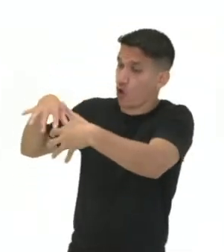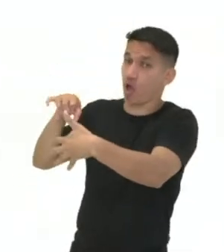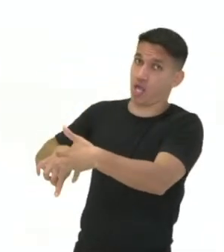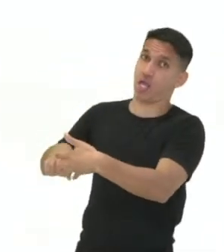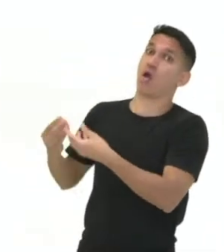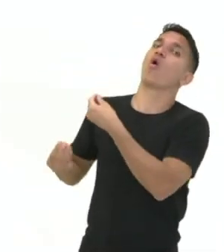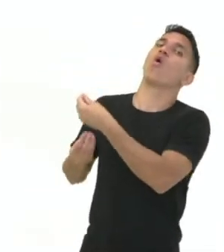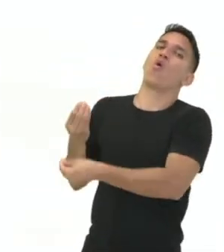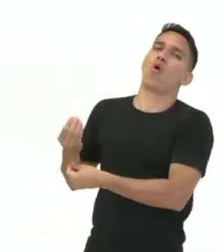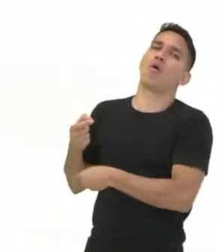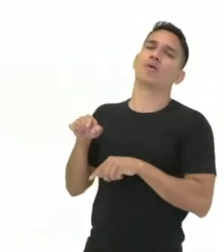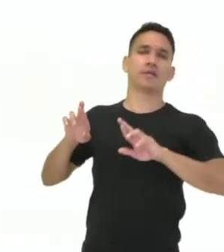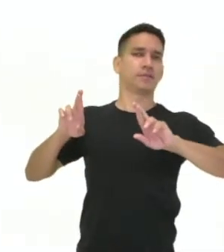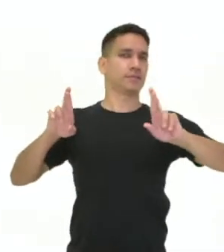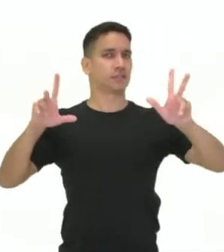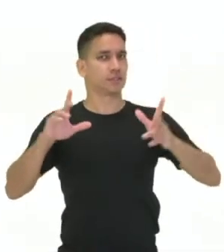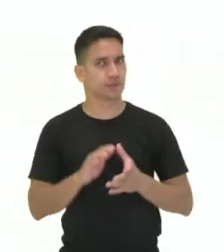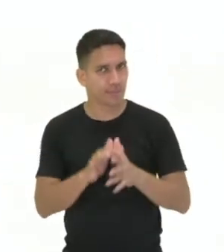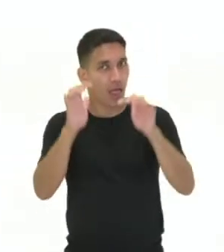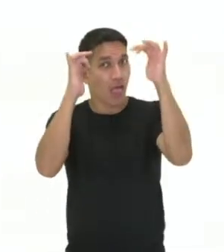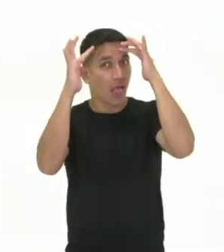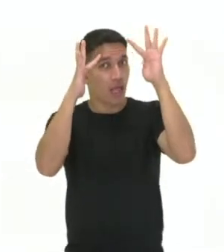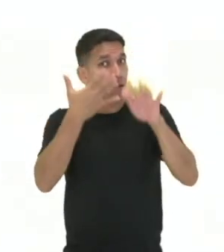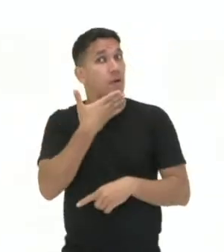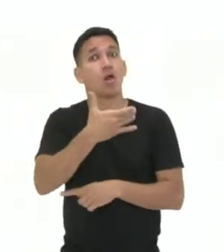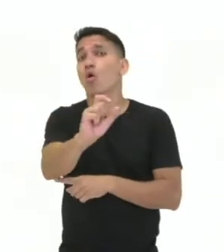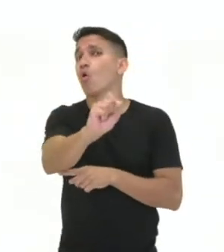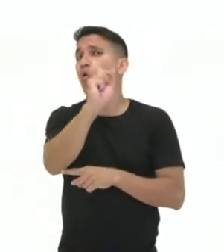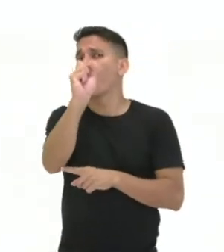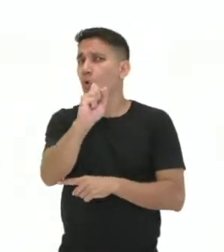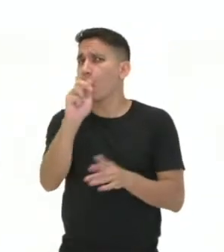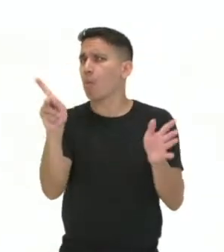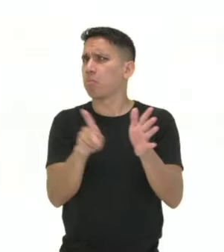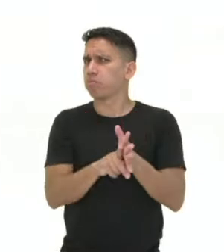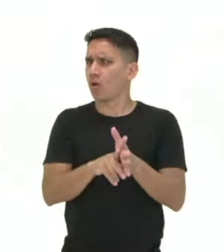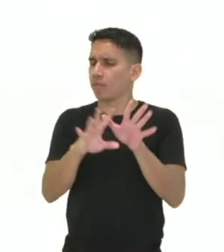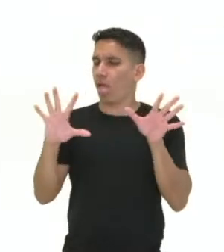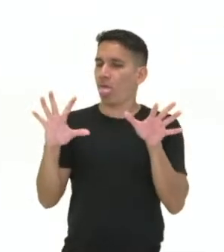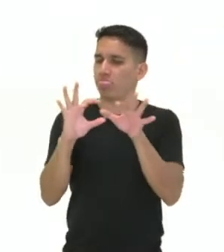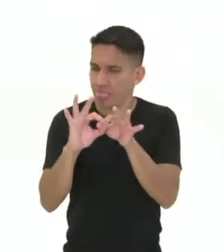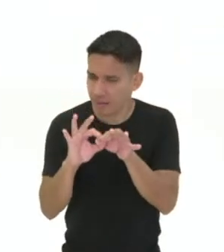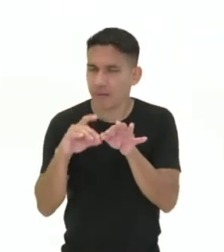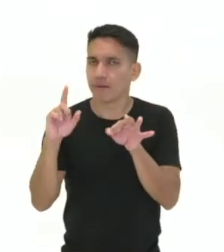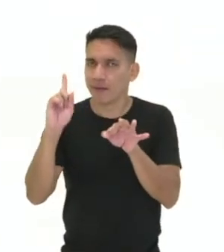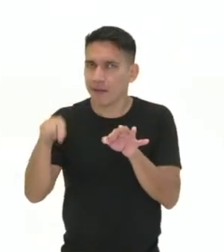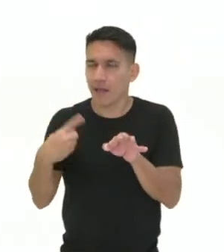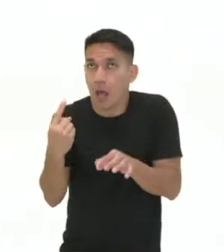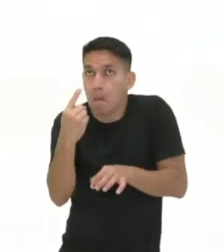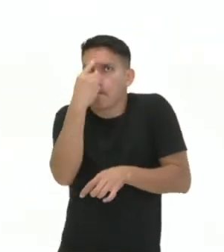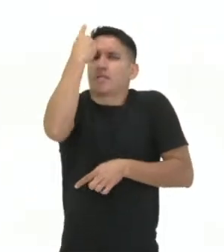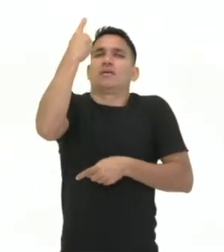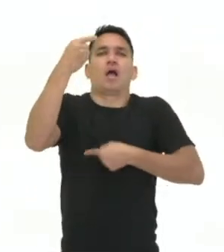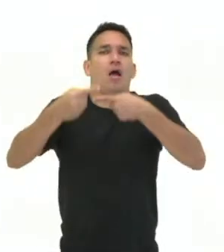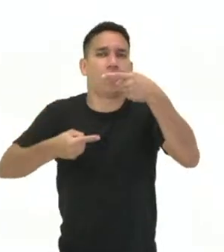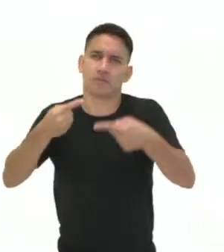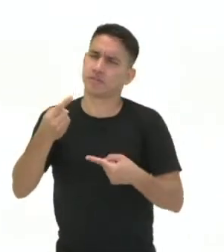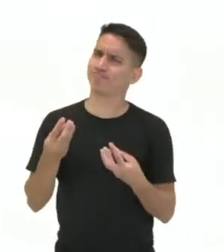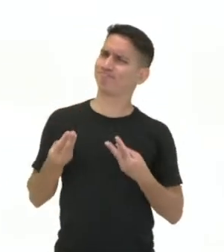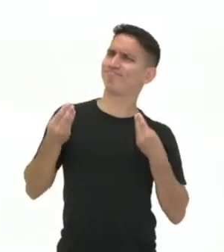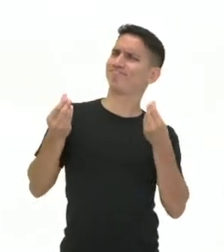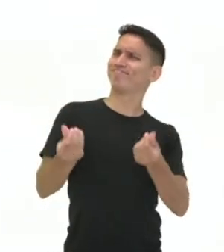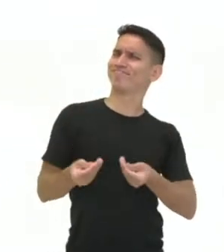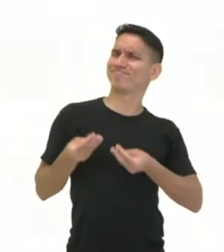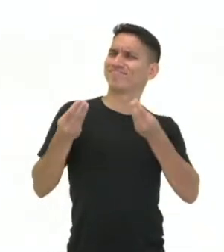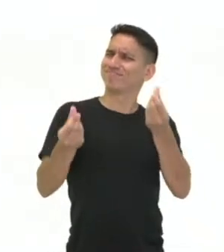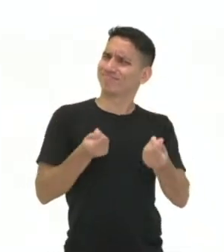um abismo. Refletindo melhor, essa ideia de atribuir-lhes a invenção da política pareceu-me mesmo